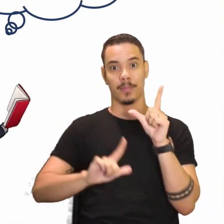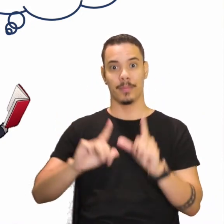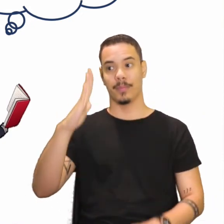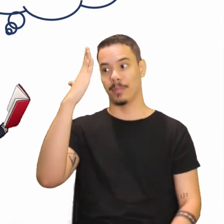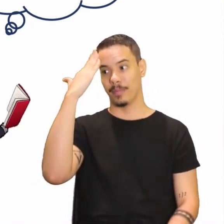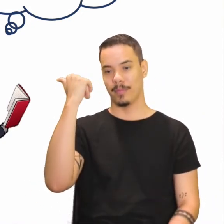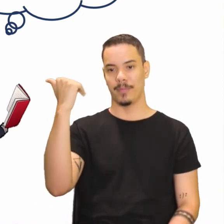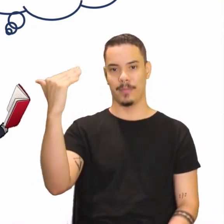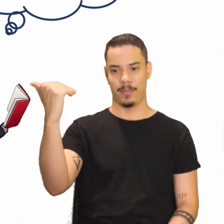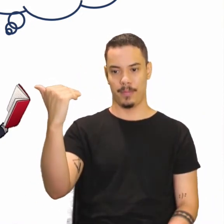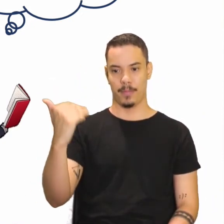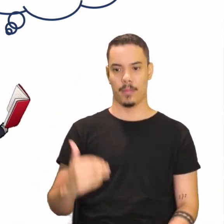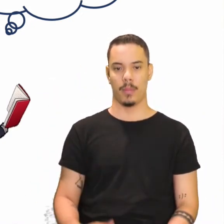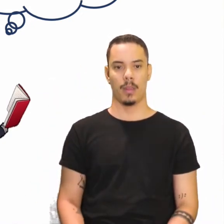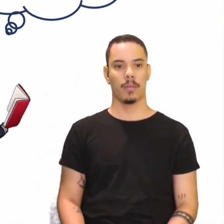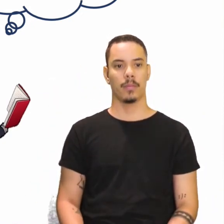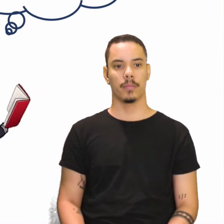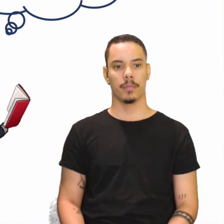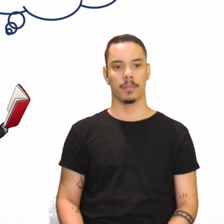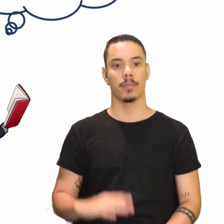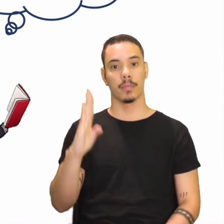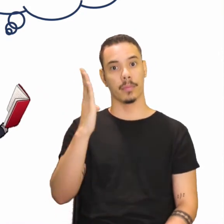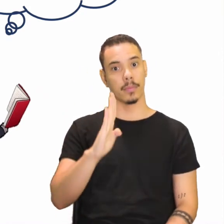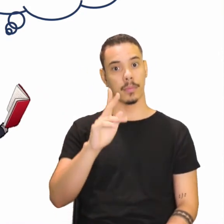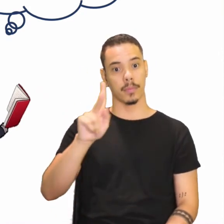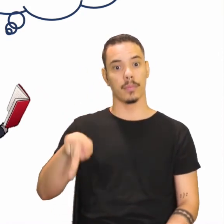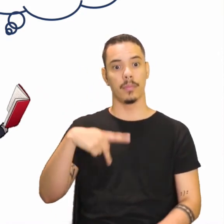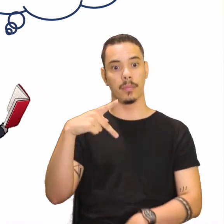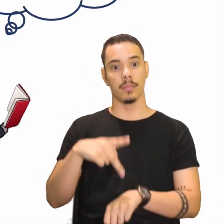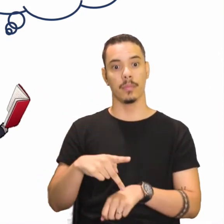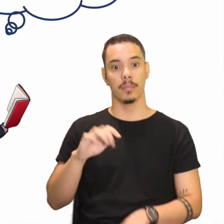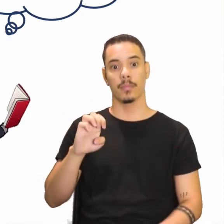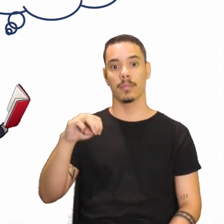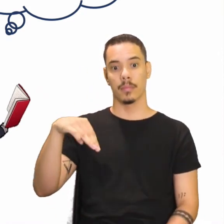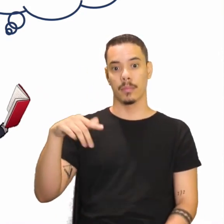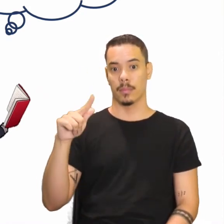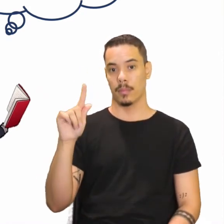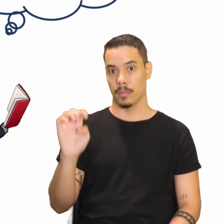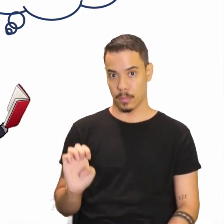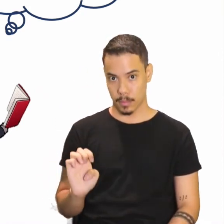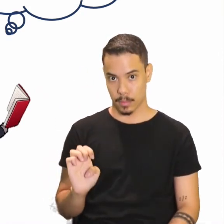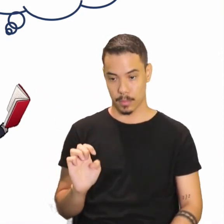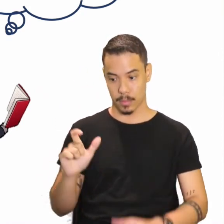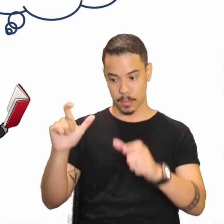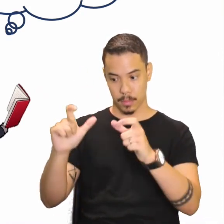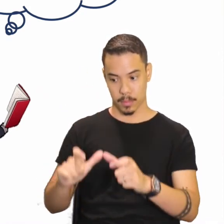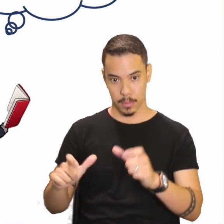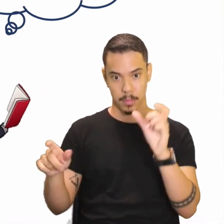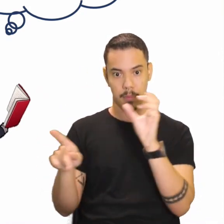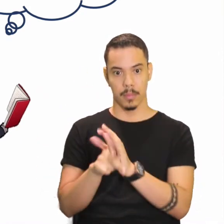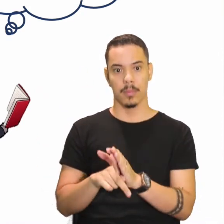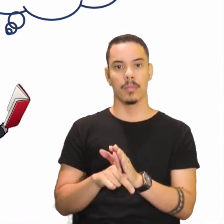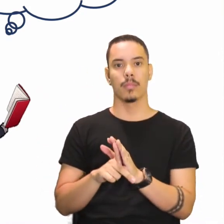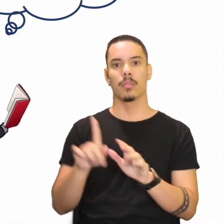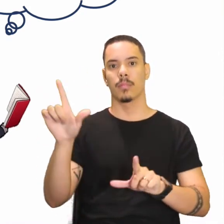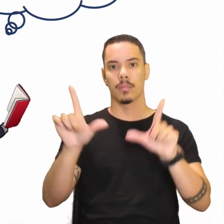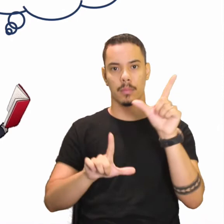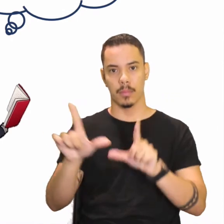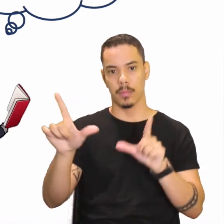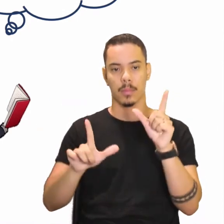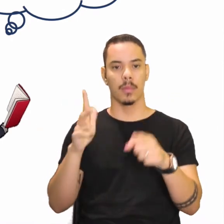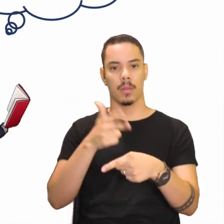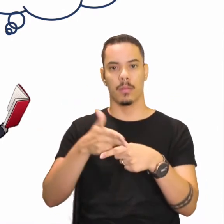é o local. O Brasil é um país em que o reality shows fazem sucesso. Olha